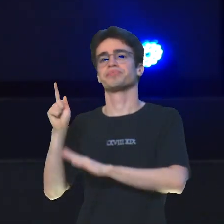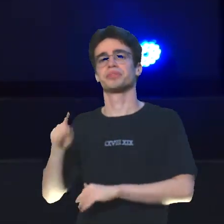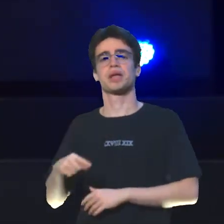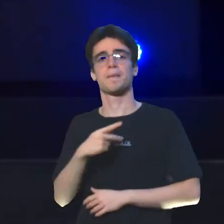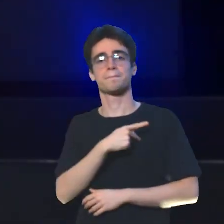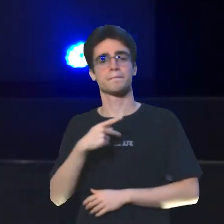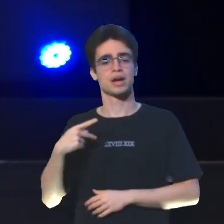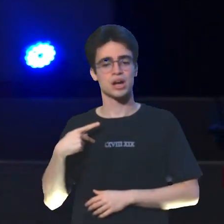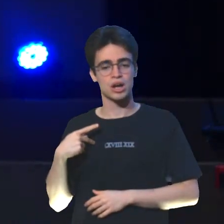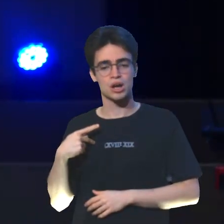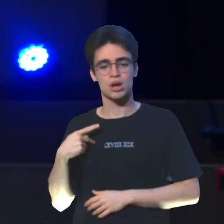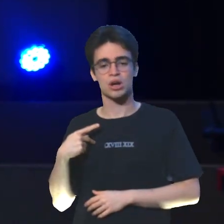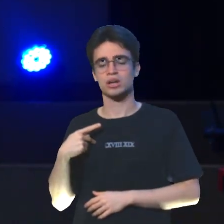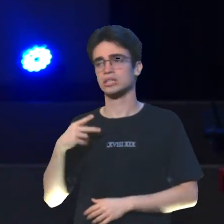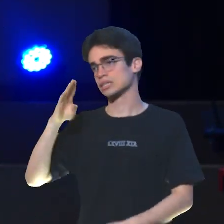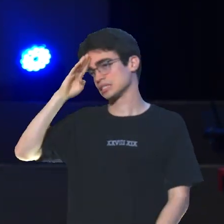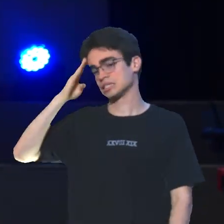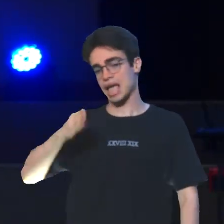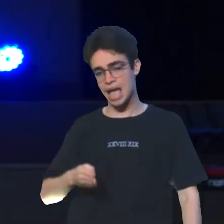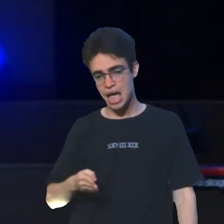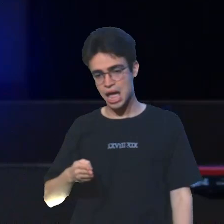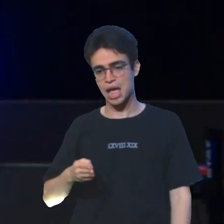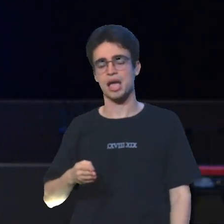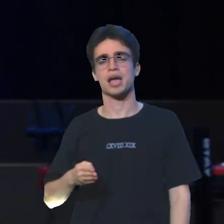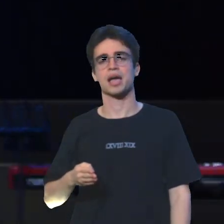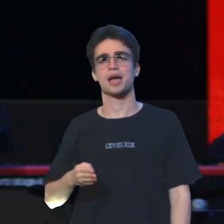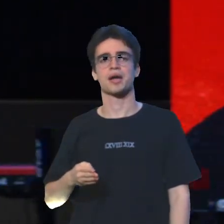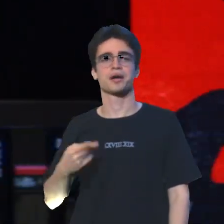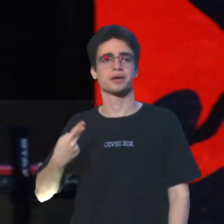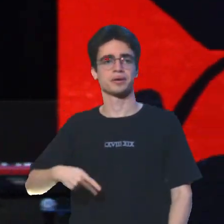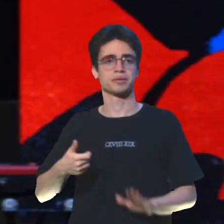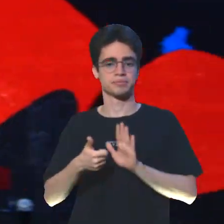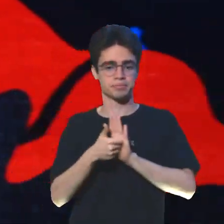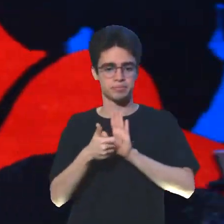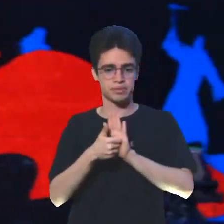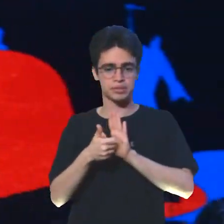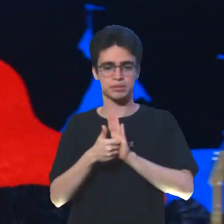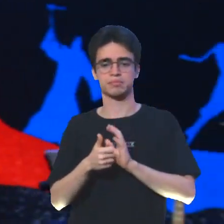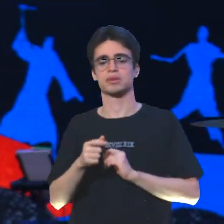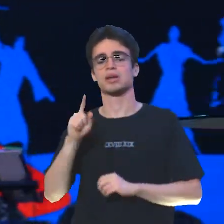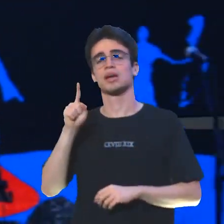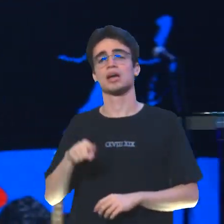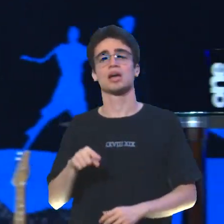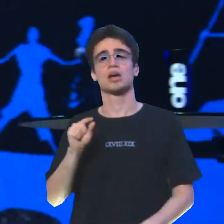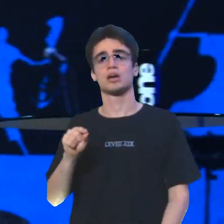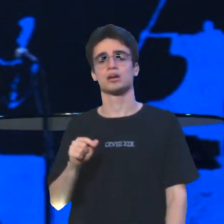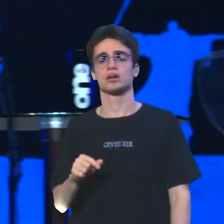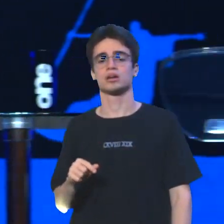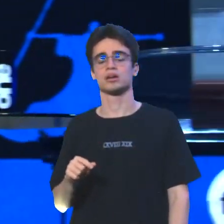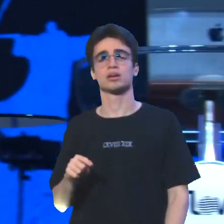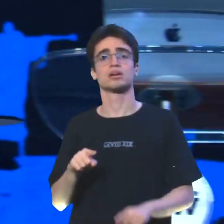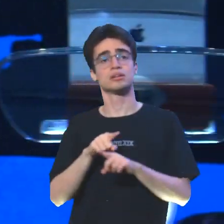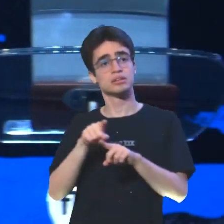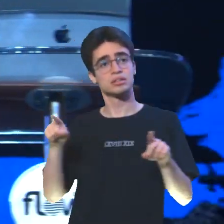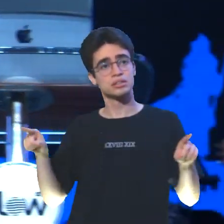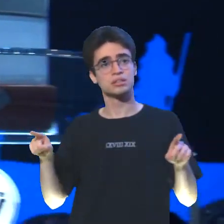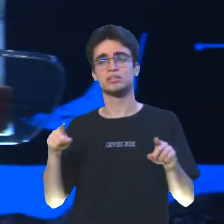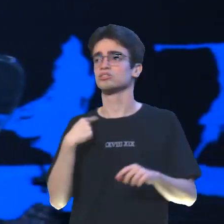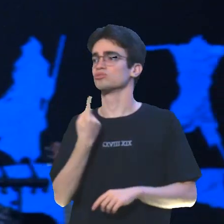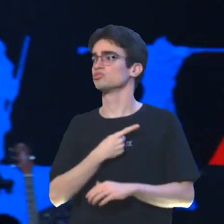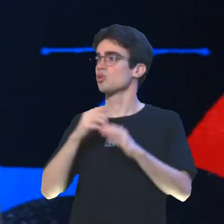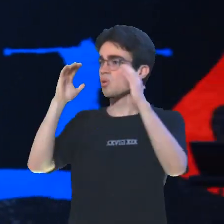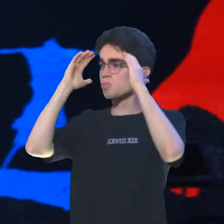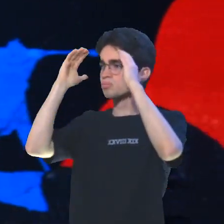pastores em tempo integral, é basicamente essa obediência que a gente